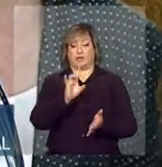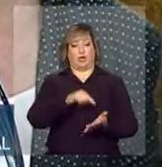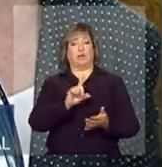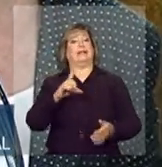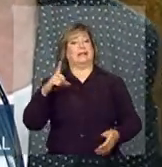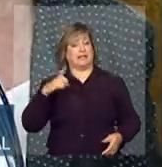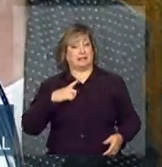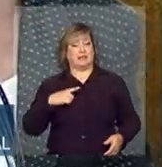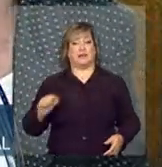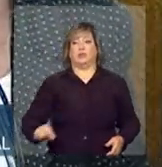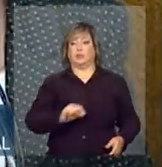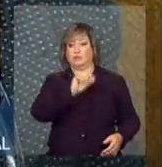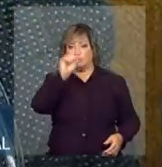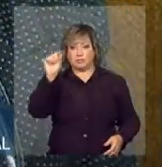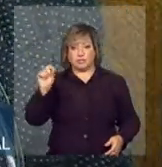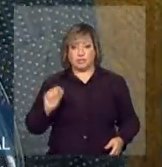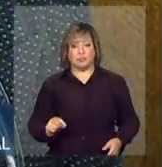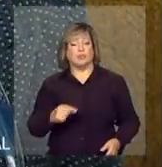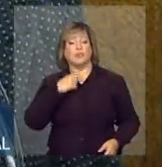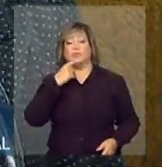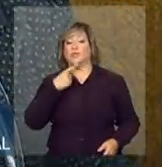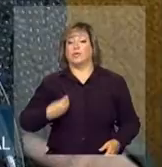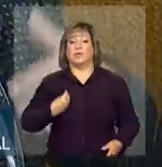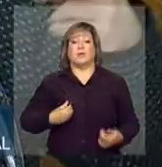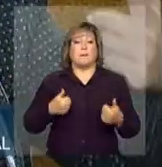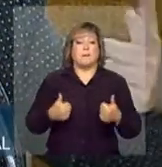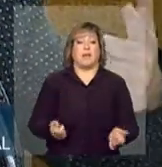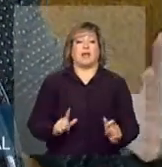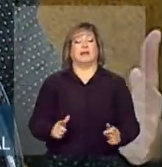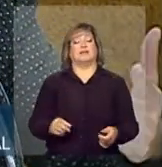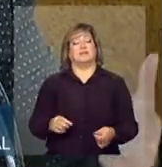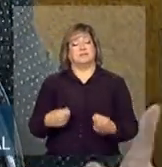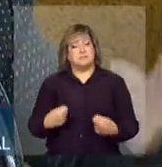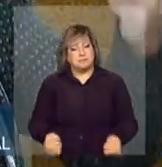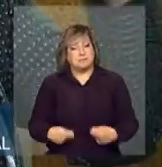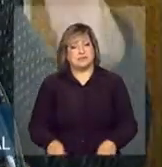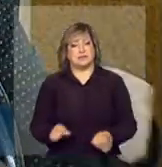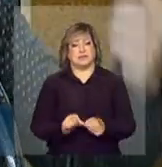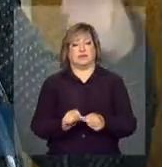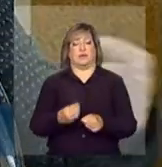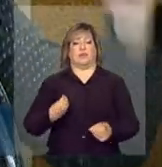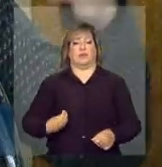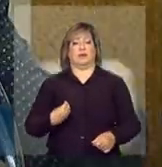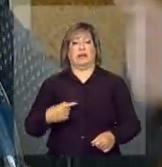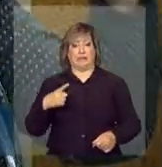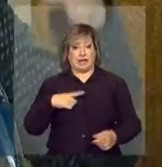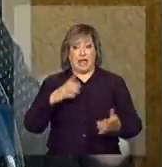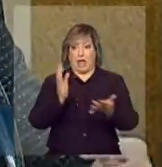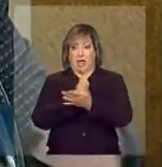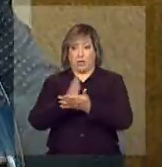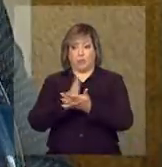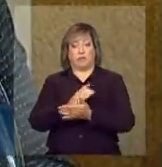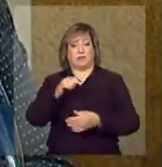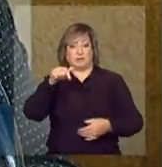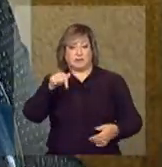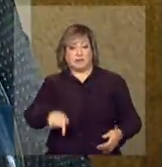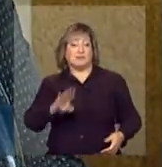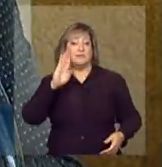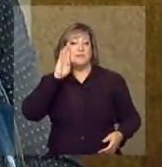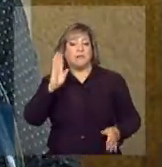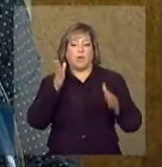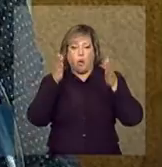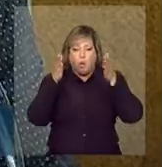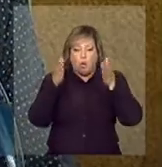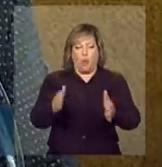Tem lugares que ele não consegue funcionar direito, mas tem lugares que ele é o principal locus